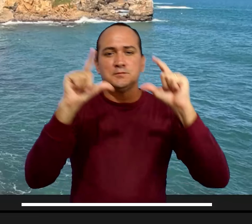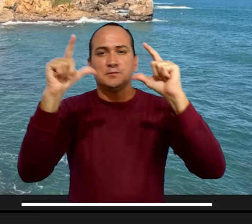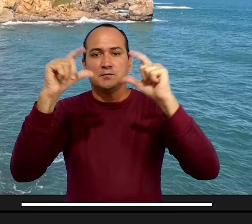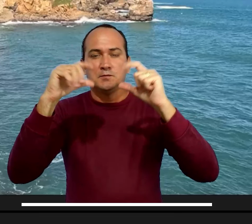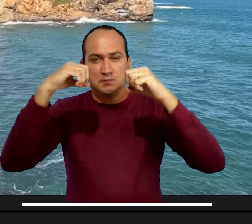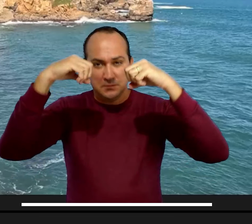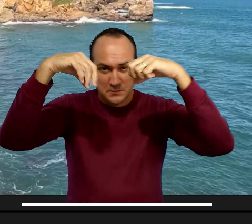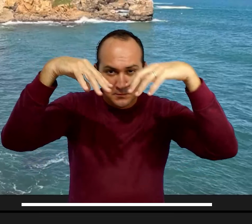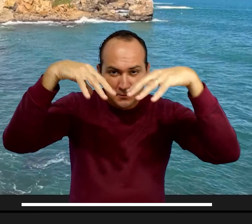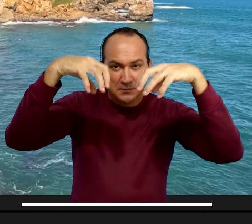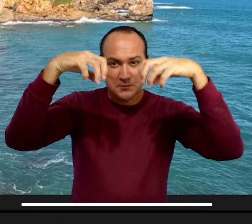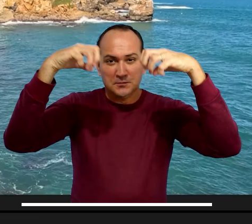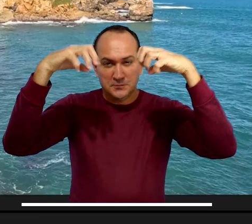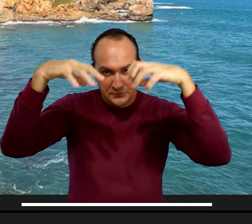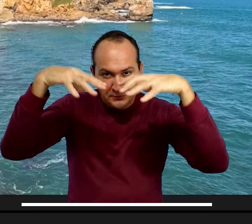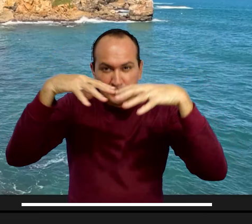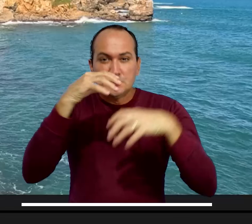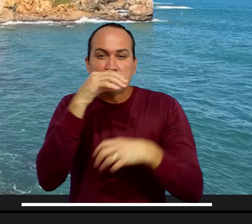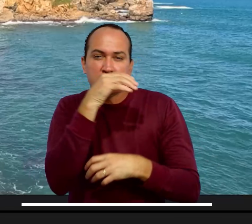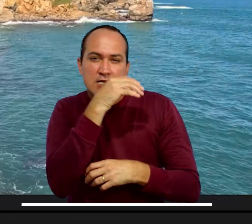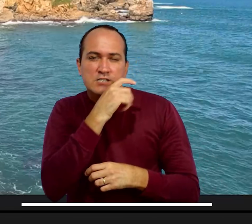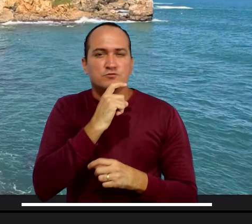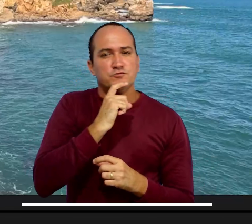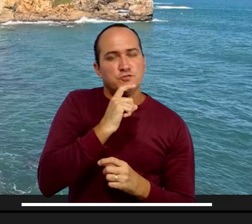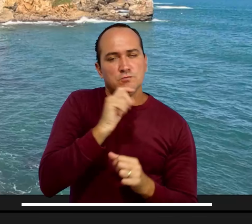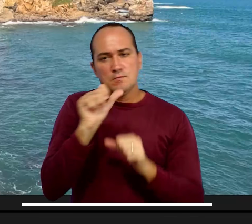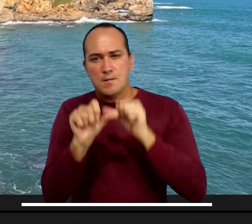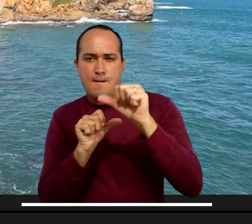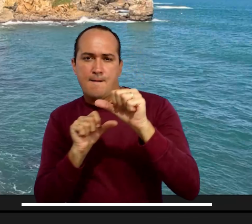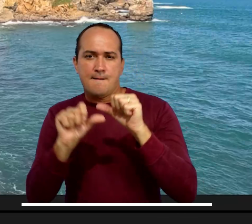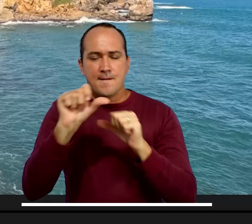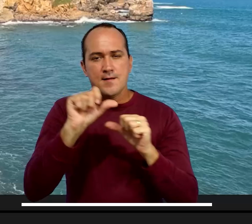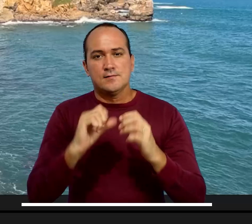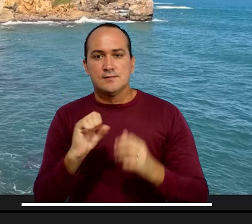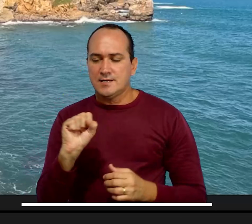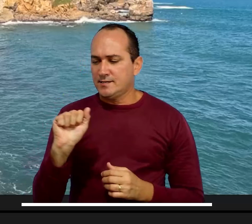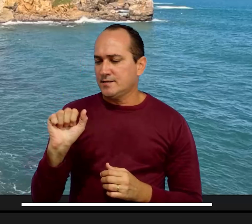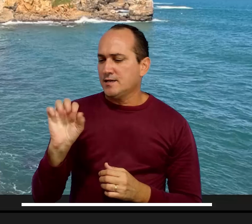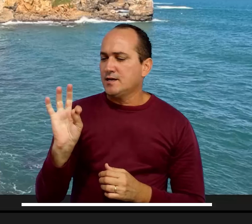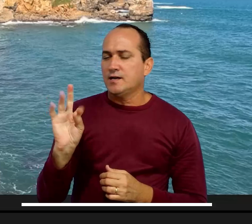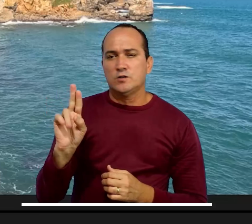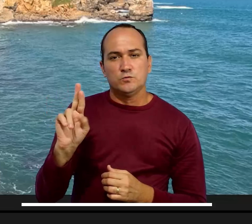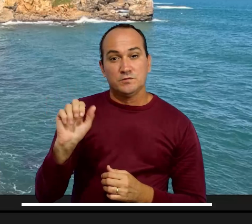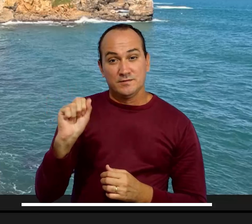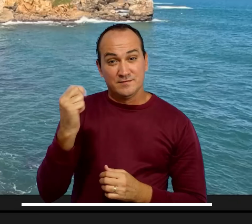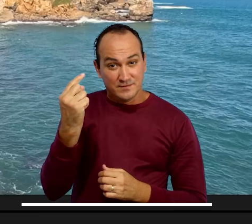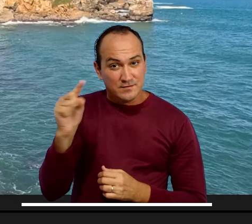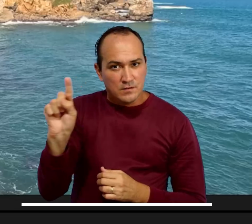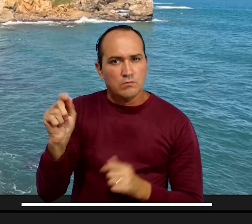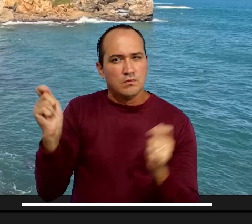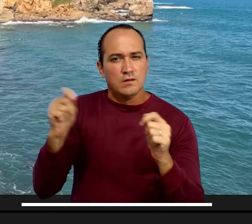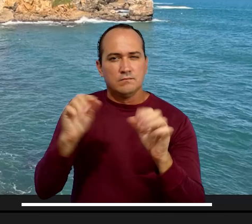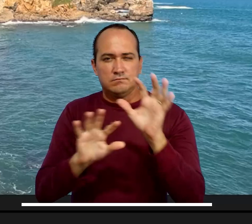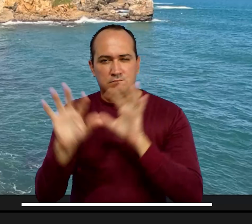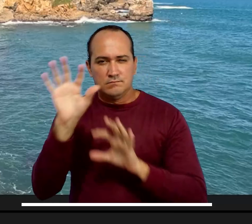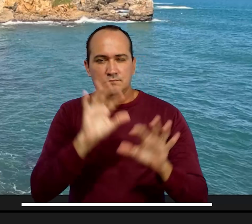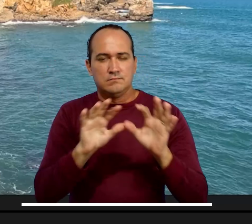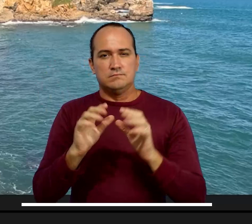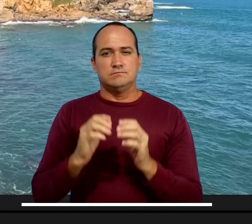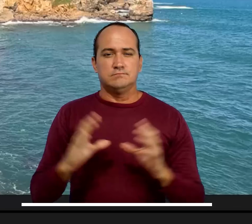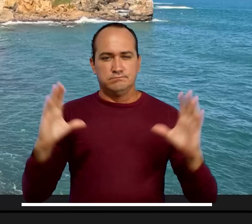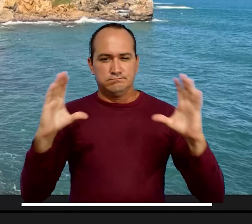aqui, um pouquinho mais de saturação, tá? Só para ficar mais bonitinho, vou colocar um pouquinho